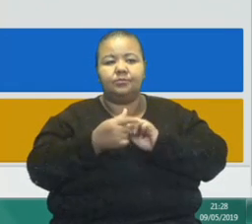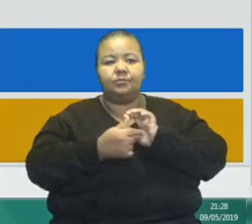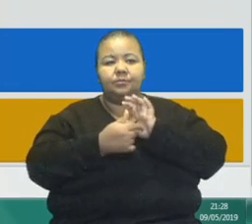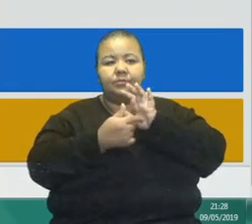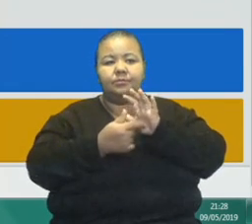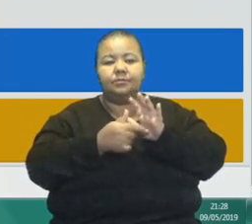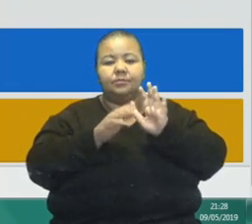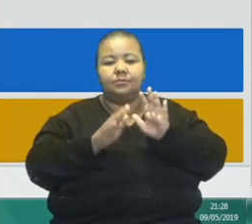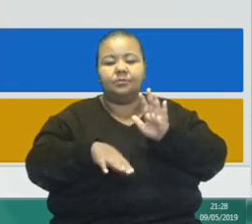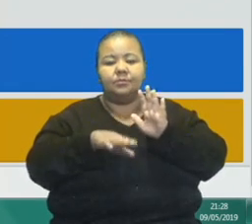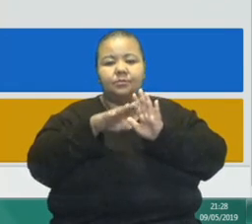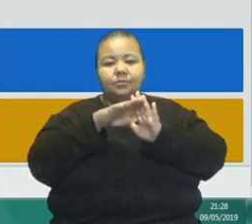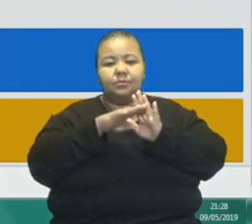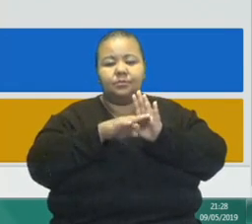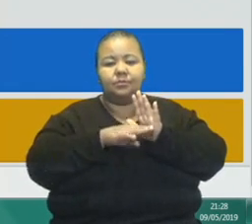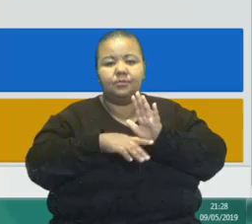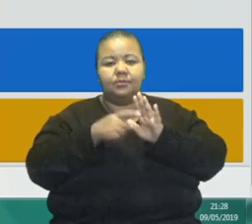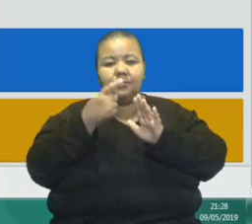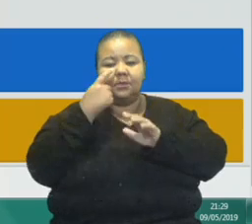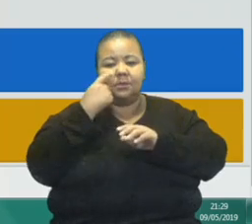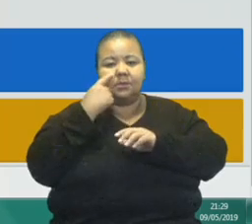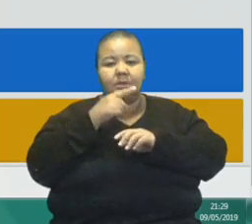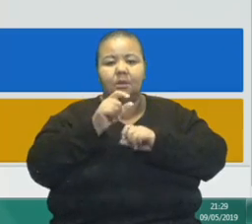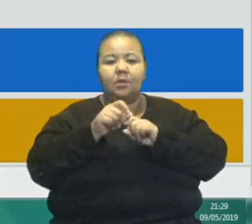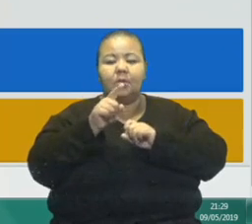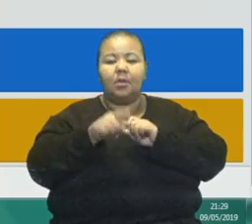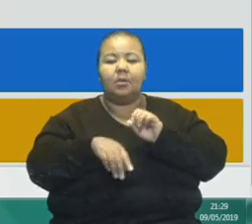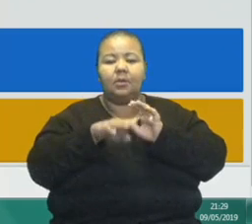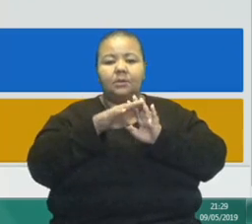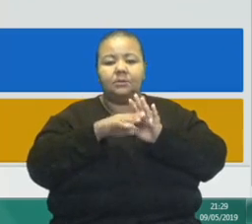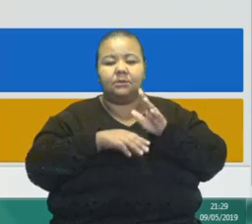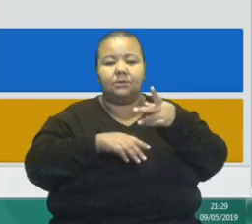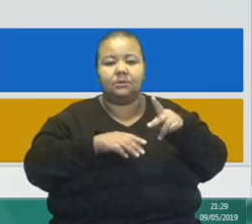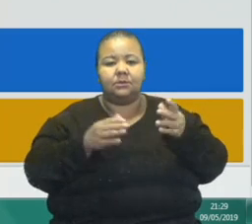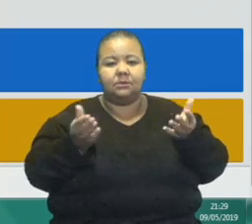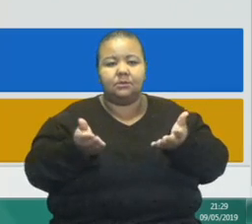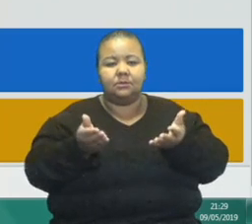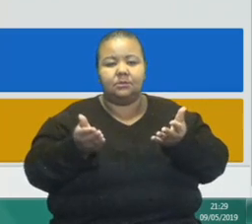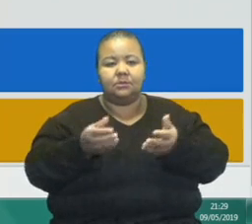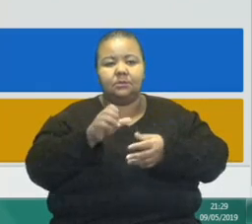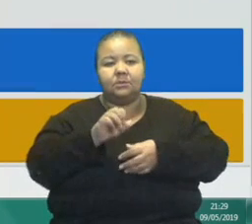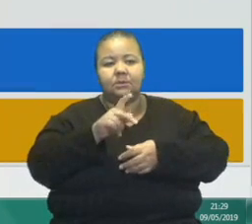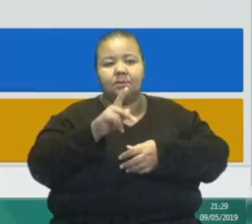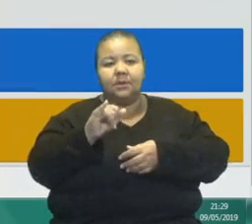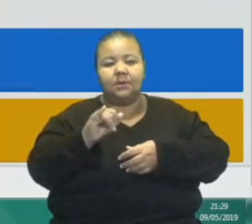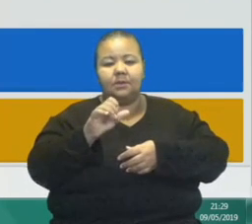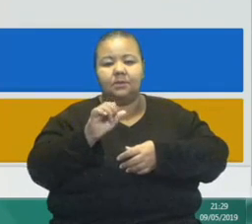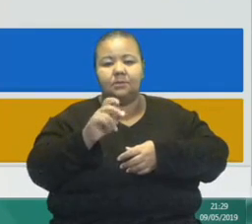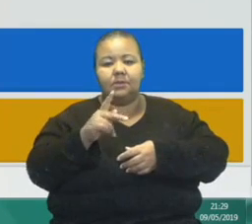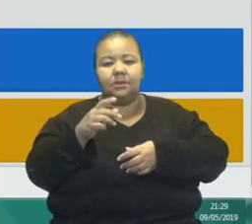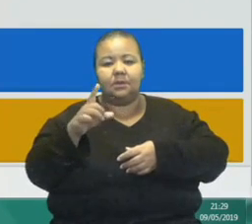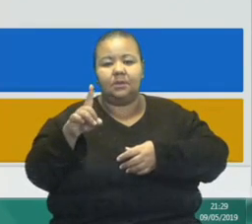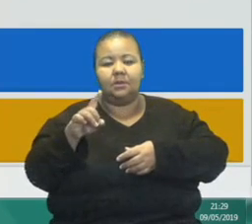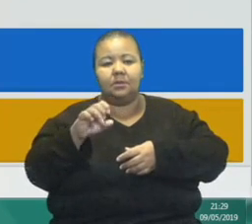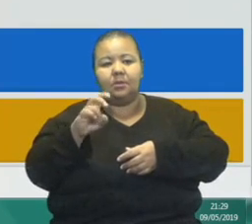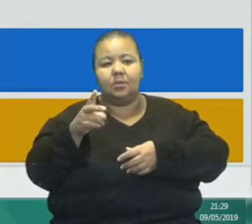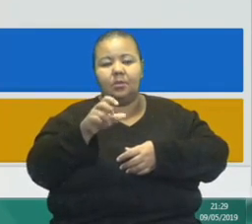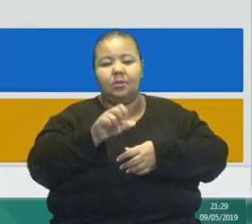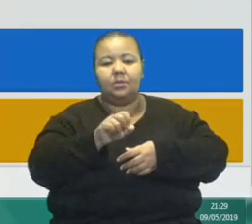apresentado, ele já está escalonado. Você tem que avaliar qual é a classificação dele agora. SPI, SPD